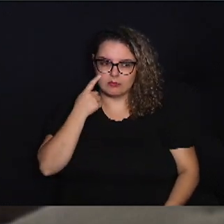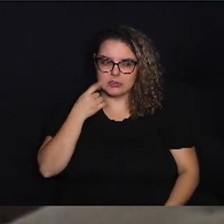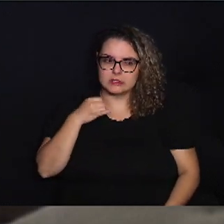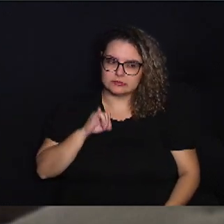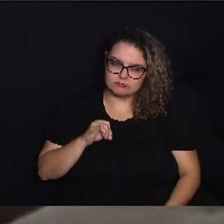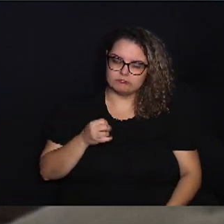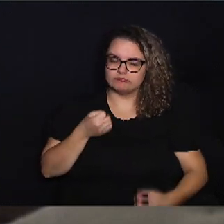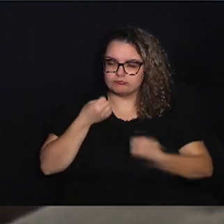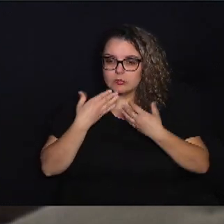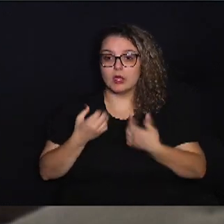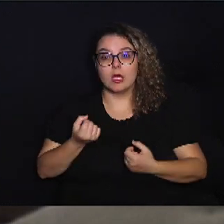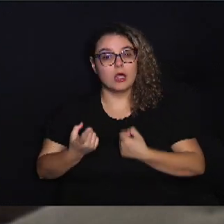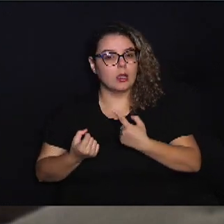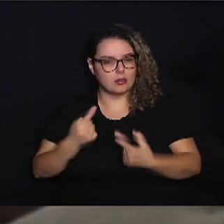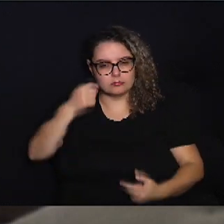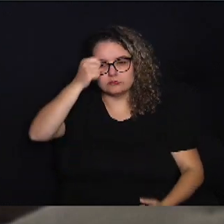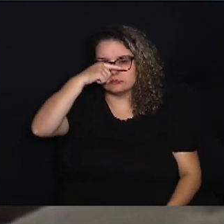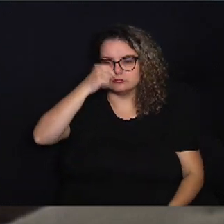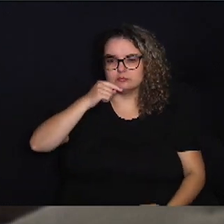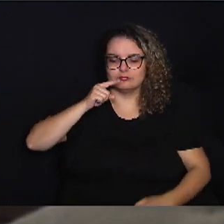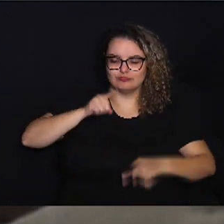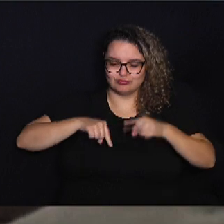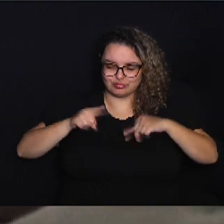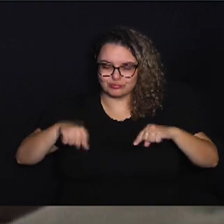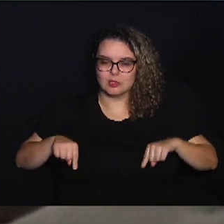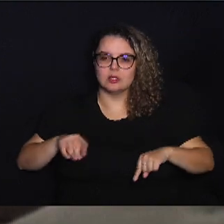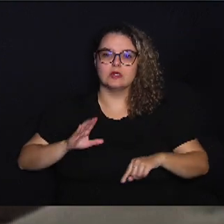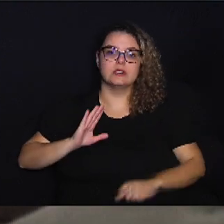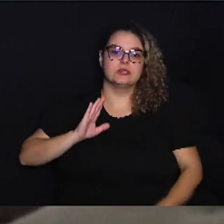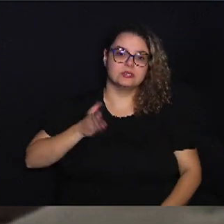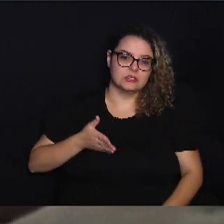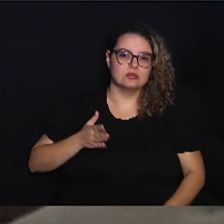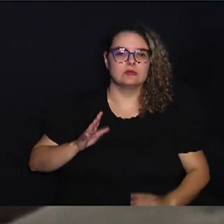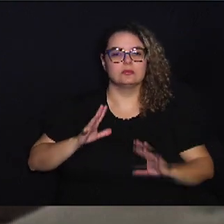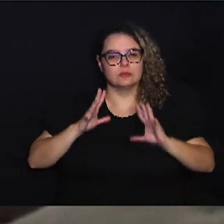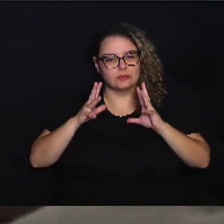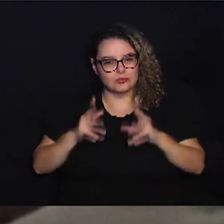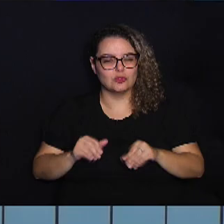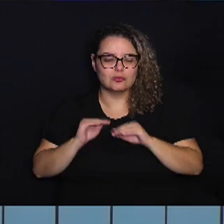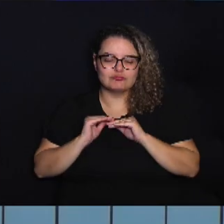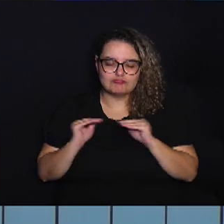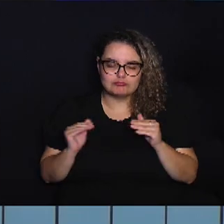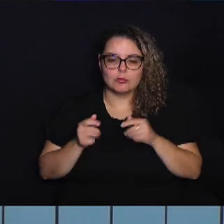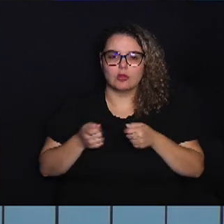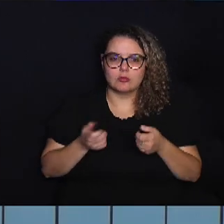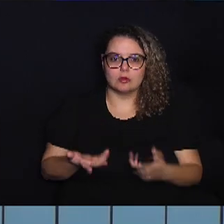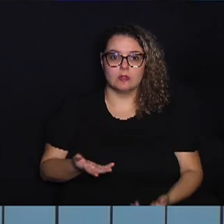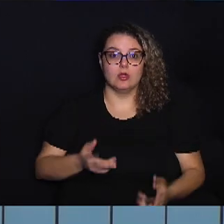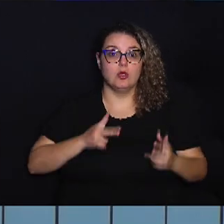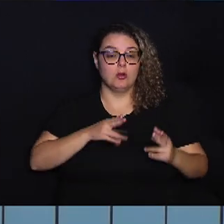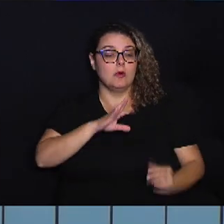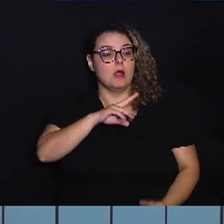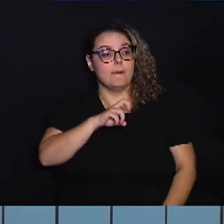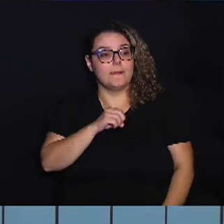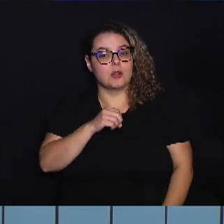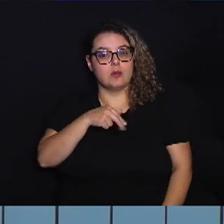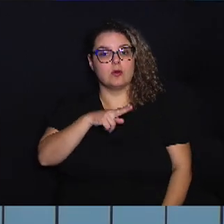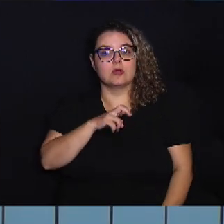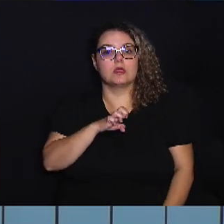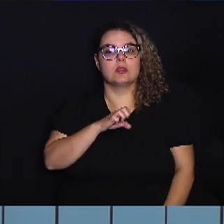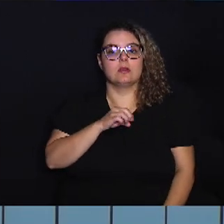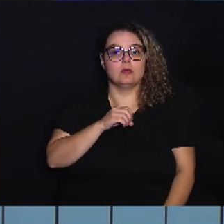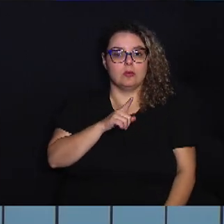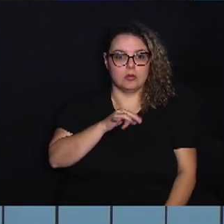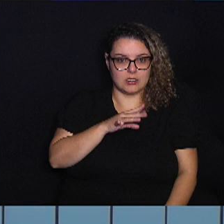gripes podem instabilizar aquilo que já estava tudo quietinho, entendeu? É como a bronquiolite, né? Ela é bem comum, né,